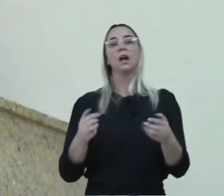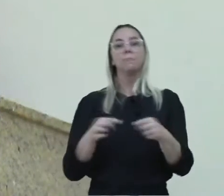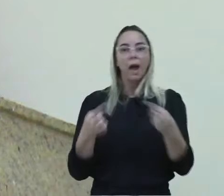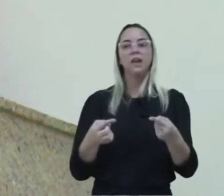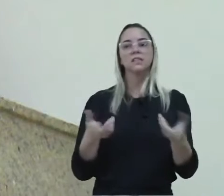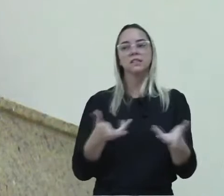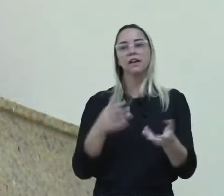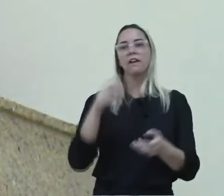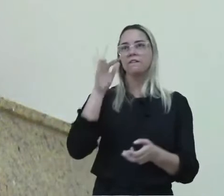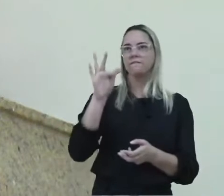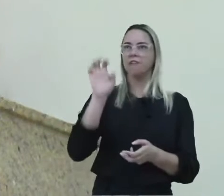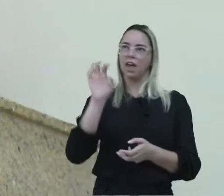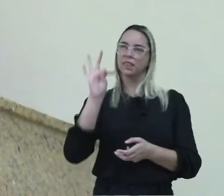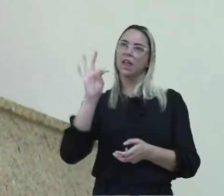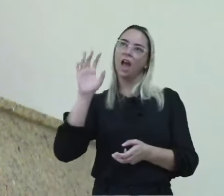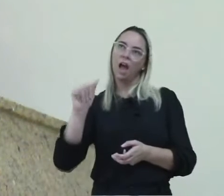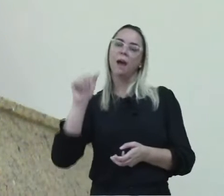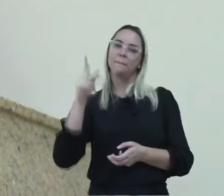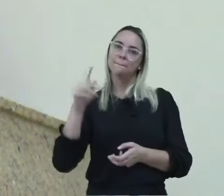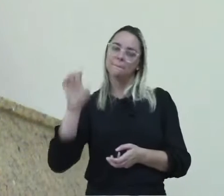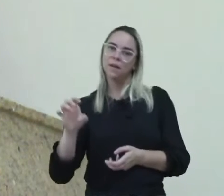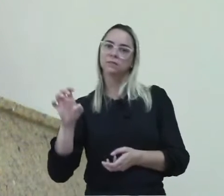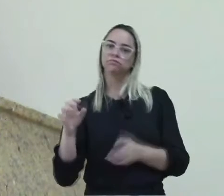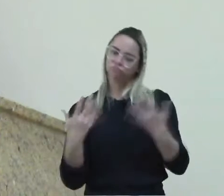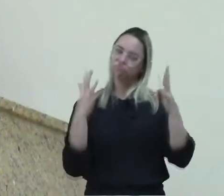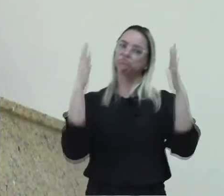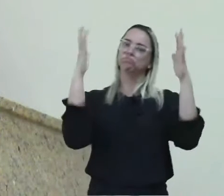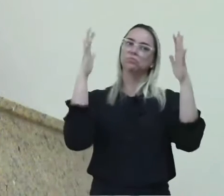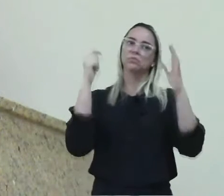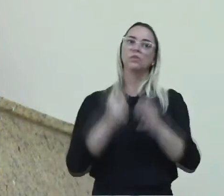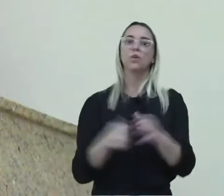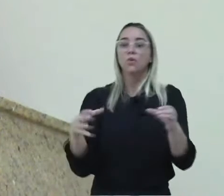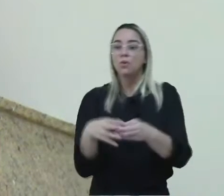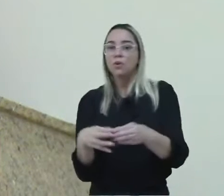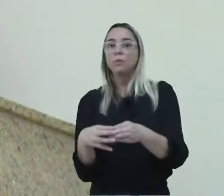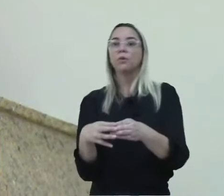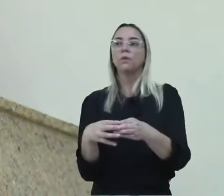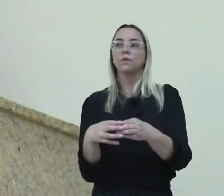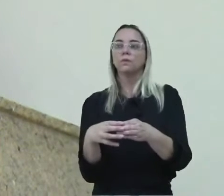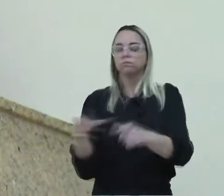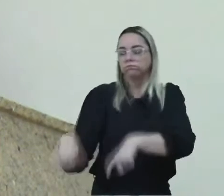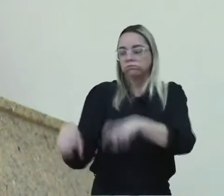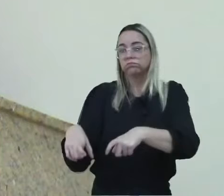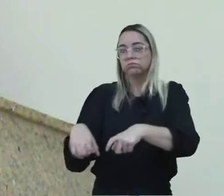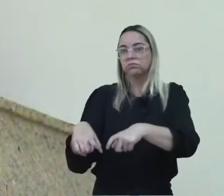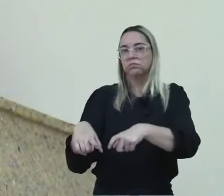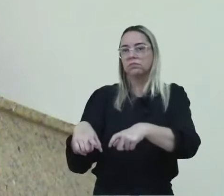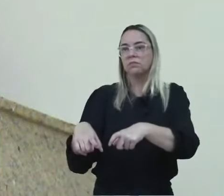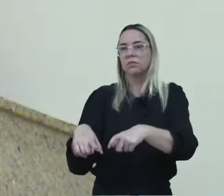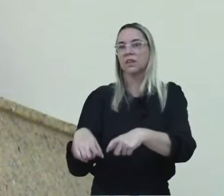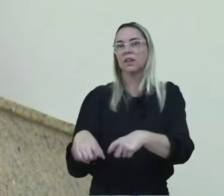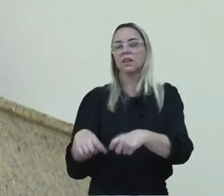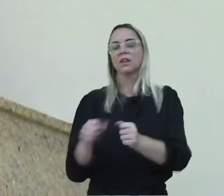e o nosso deputado Doriel Barros, né, presidente da Comissão de Agricultura da Assembleia Legislativa, que teve